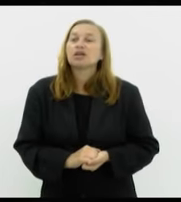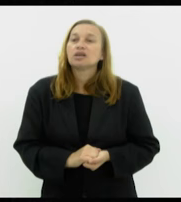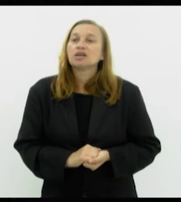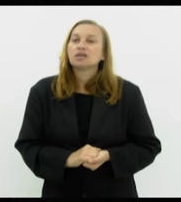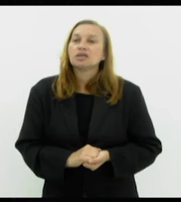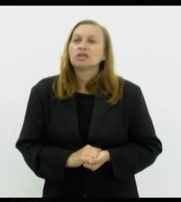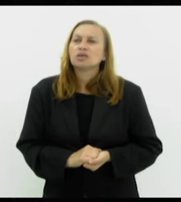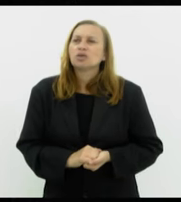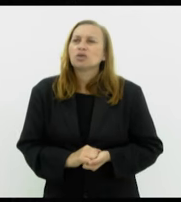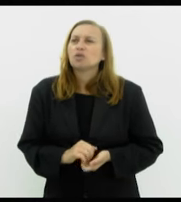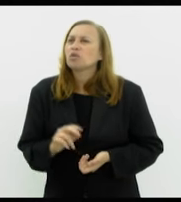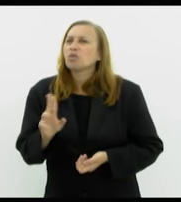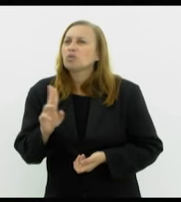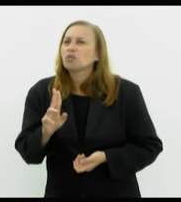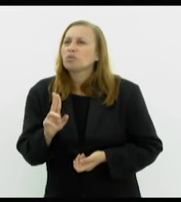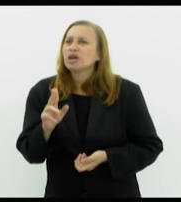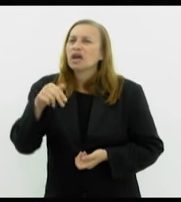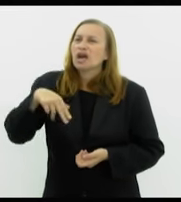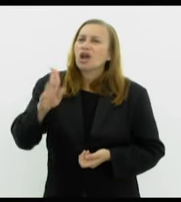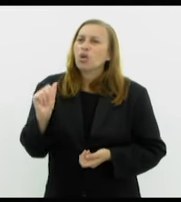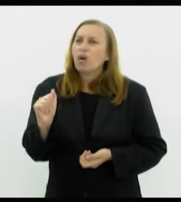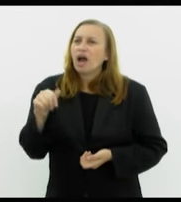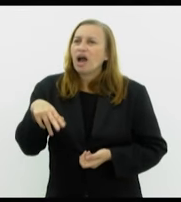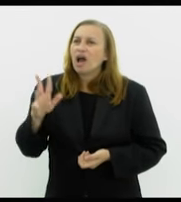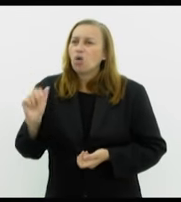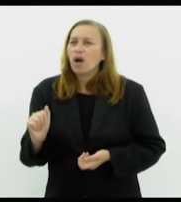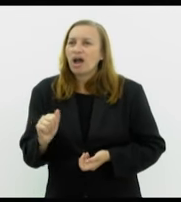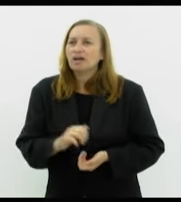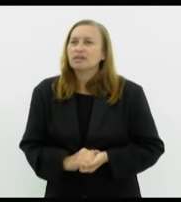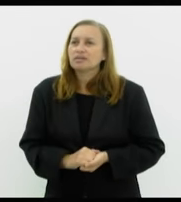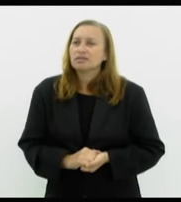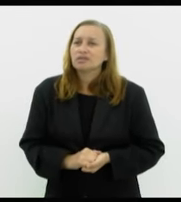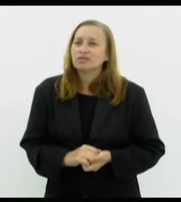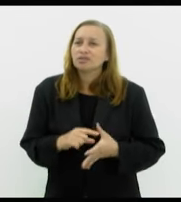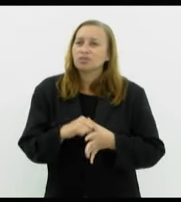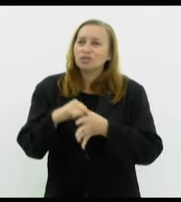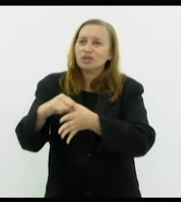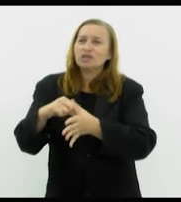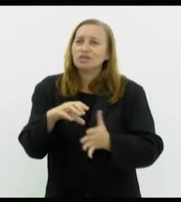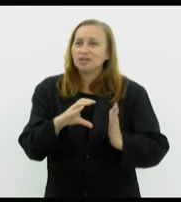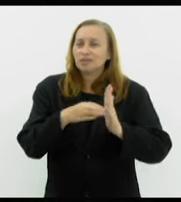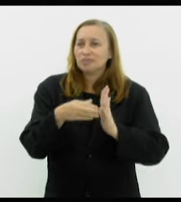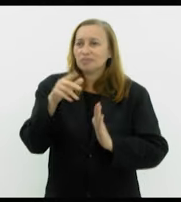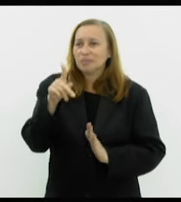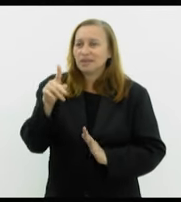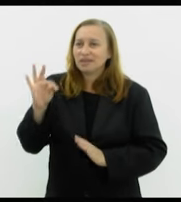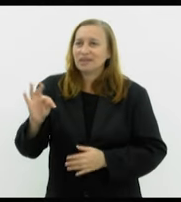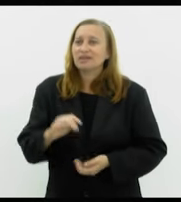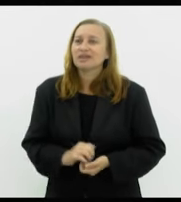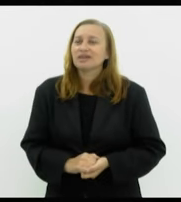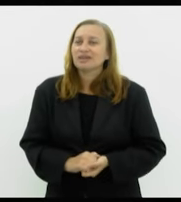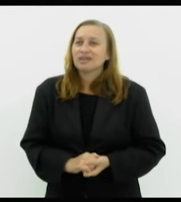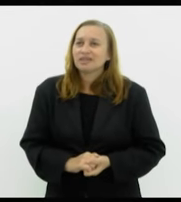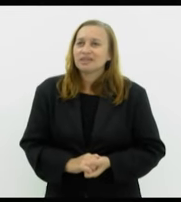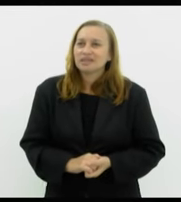Como é que é o nome do líder? É Quaquaquá. É o Quaquá, é deputado federal.